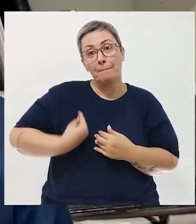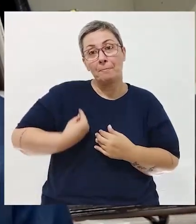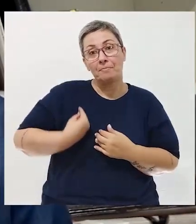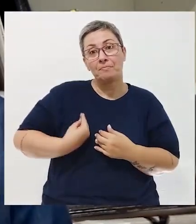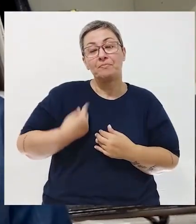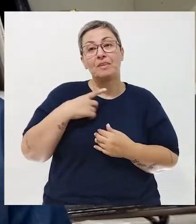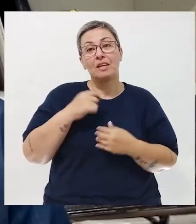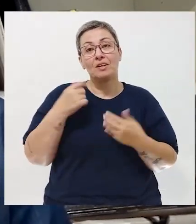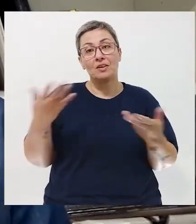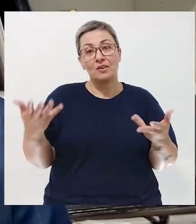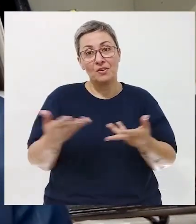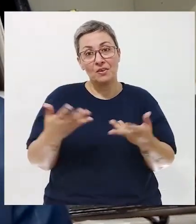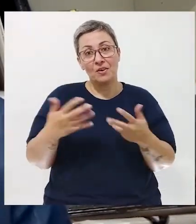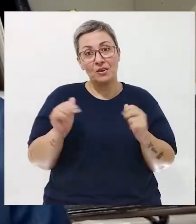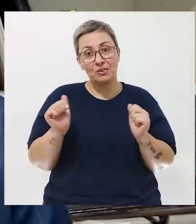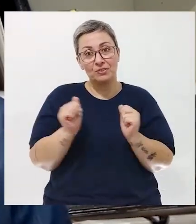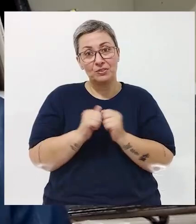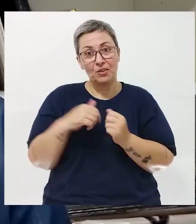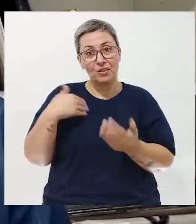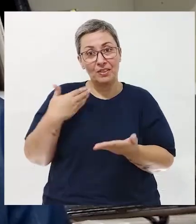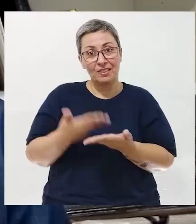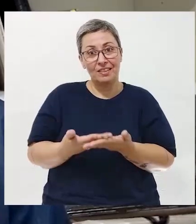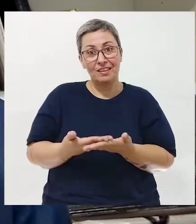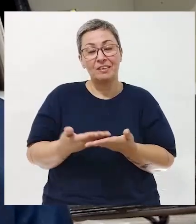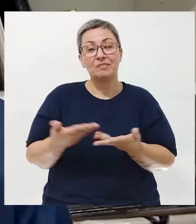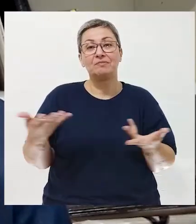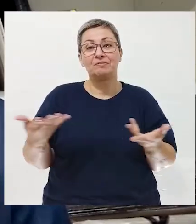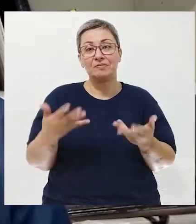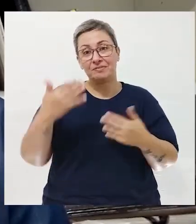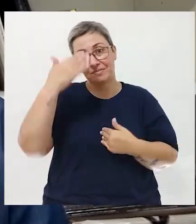sua presença, por ter estado aqui conosco até